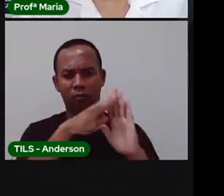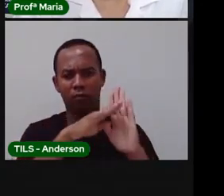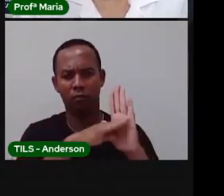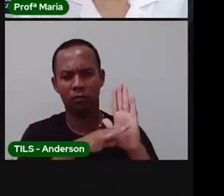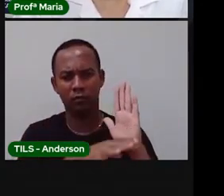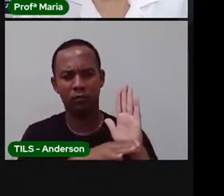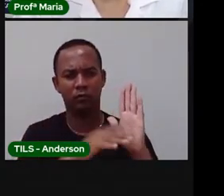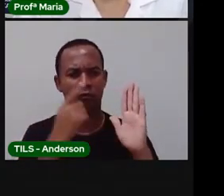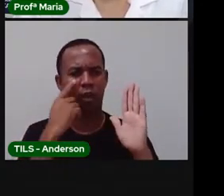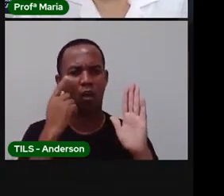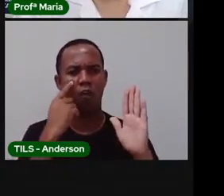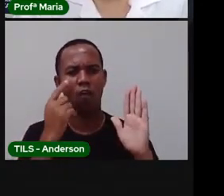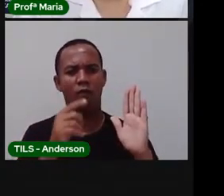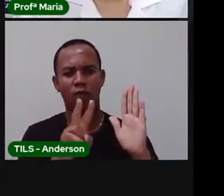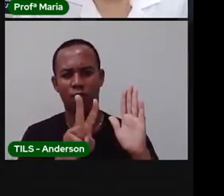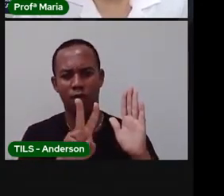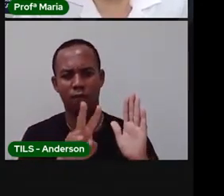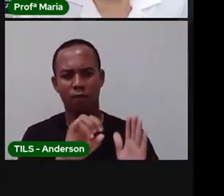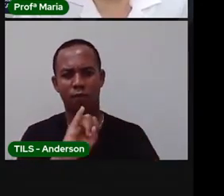anos. Vidro,